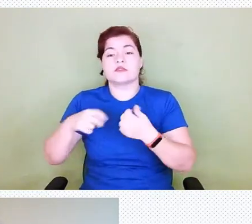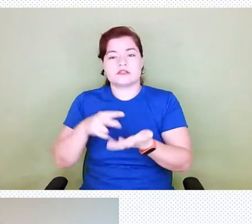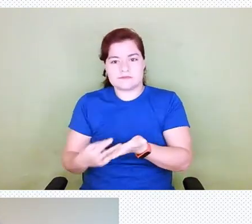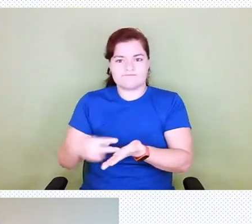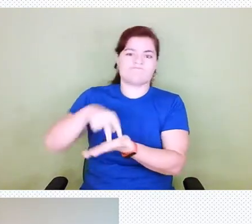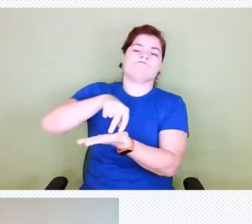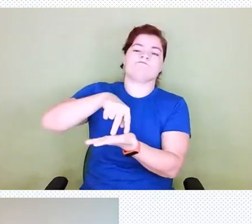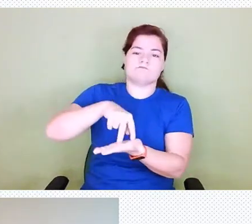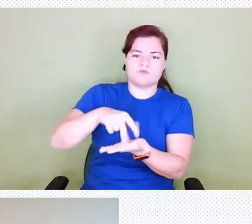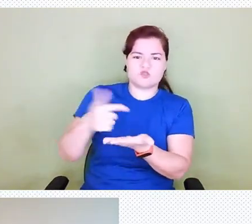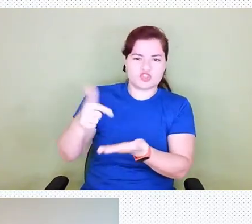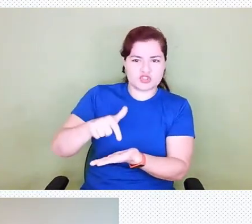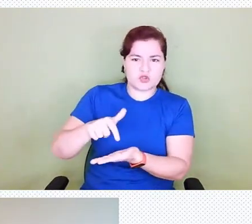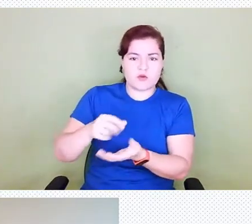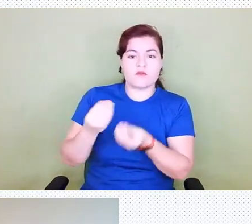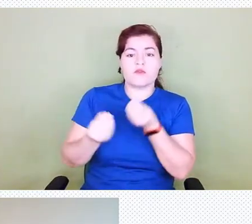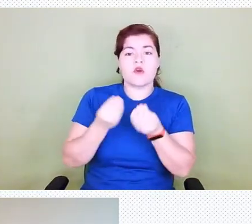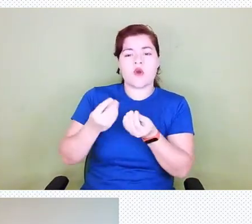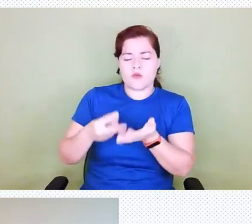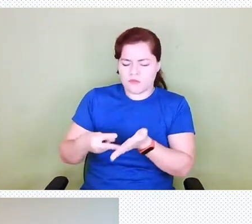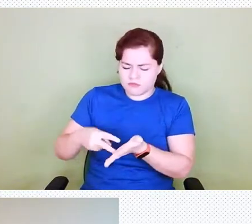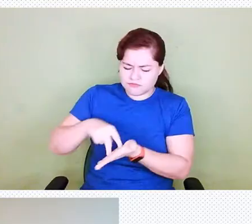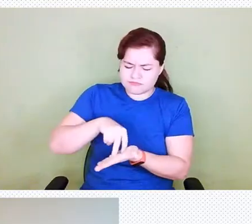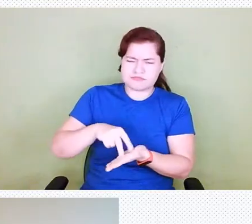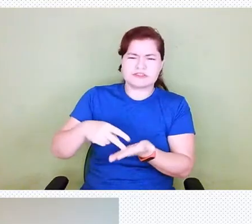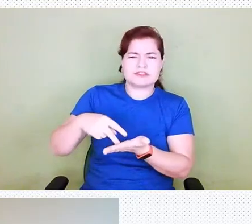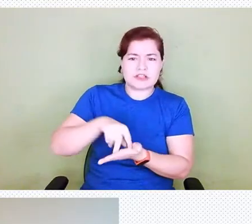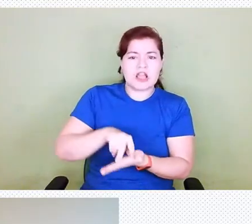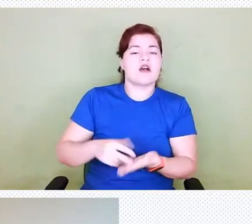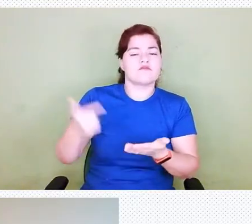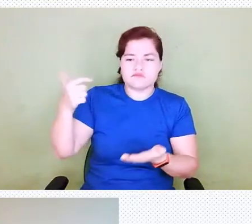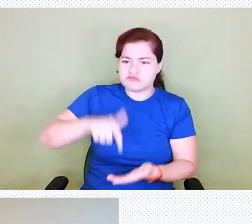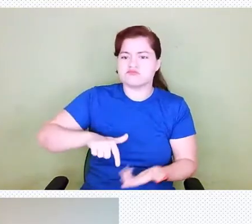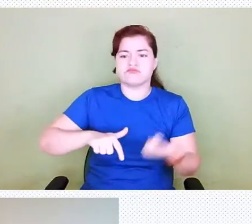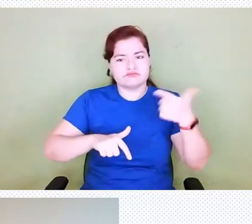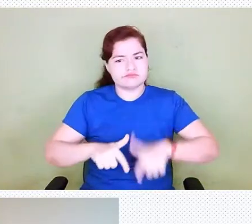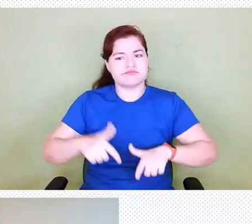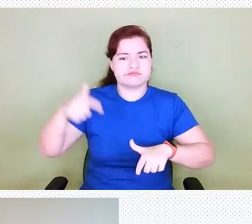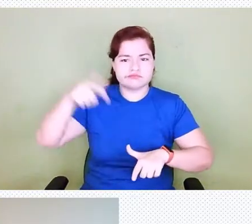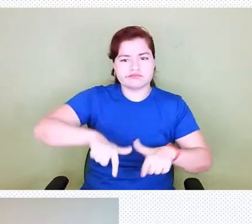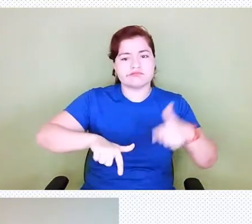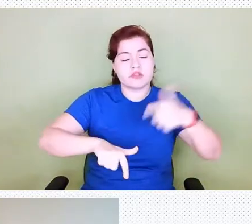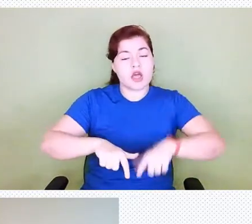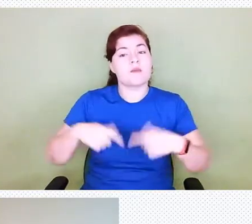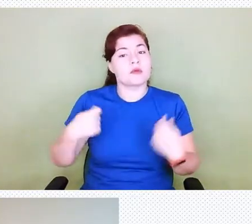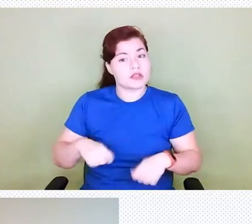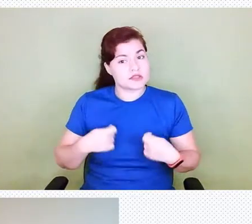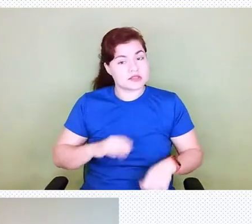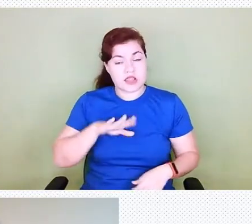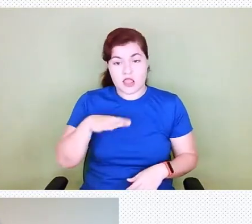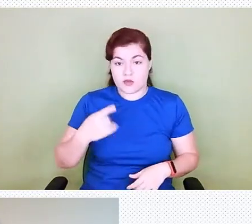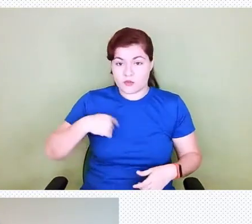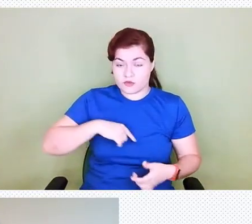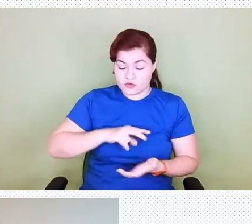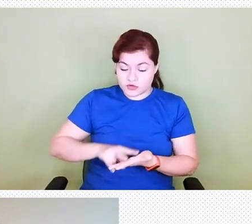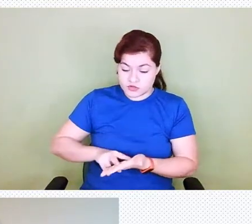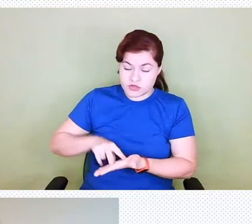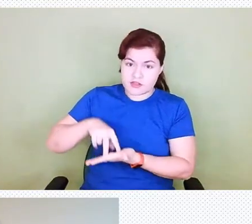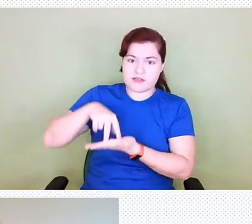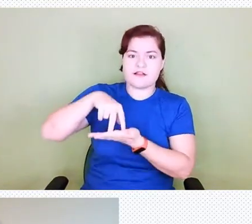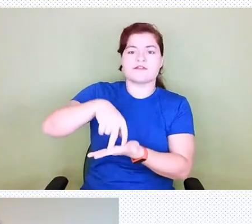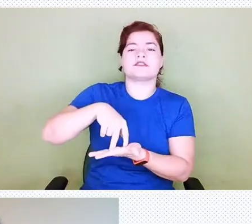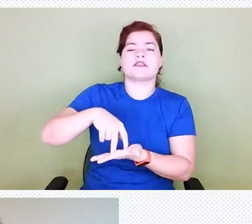levantemos, mas levantemos tantas vezes quanto forem necessárias. E quando levantarmos,